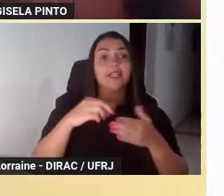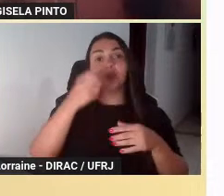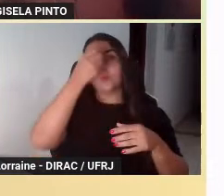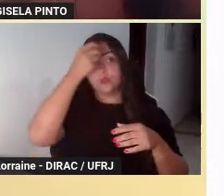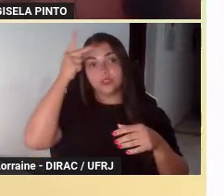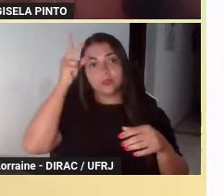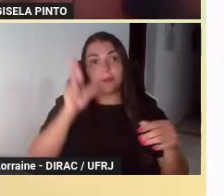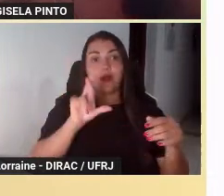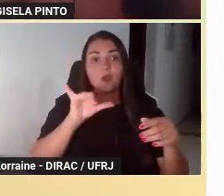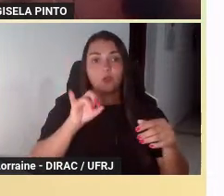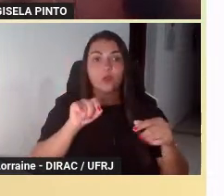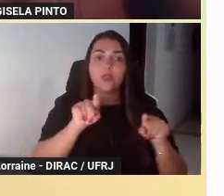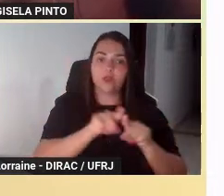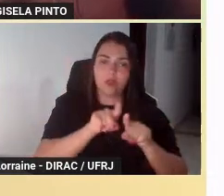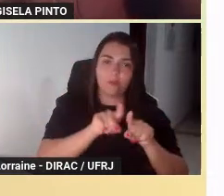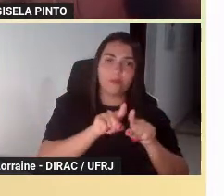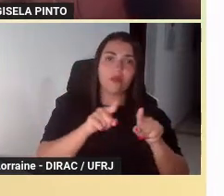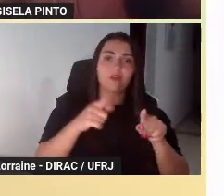do Rio de Janeiro também.